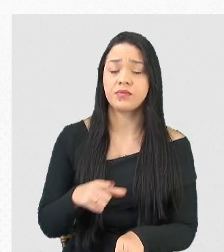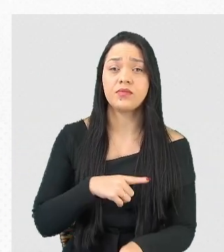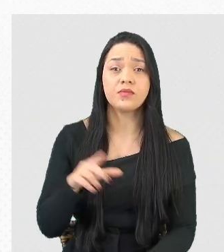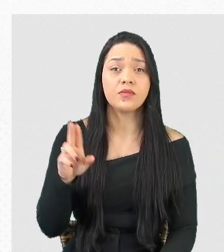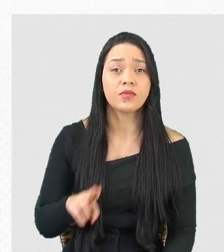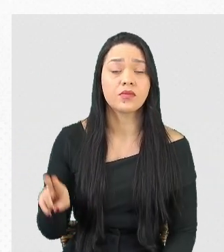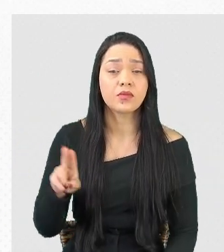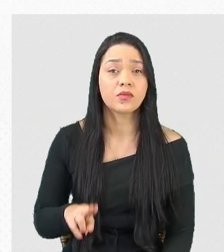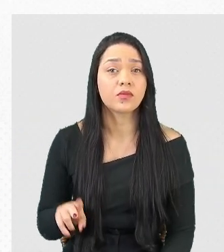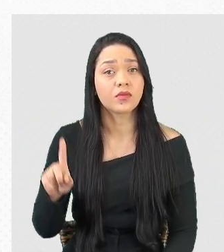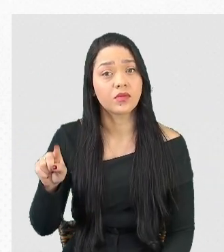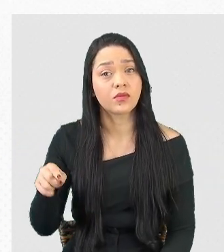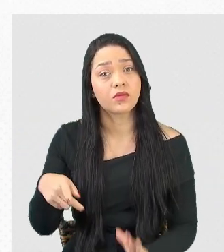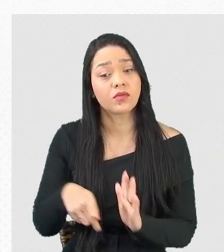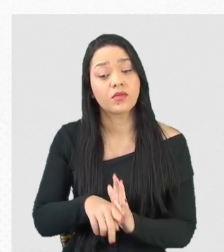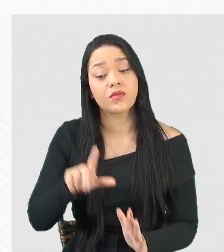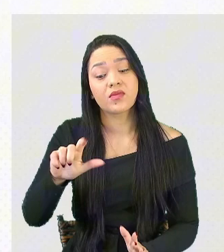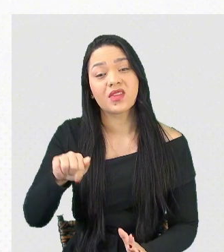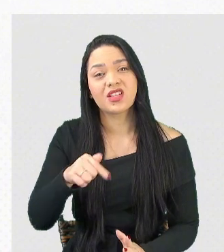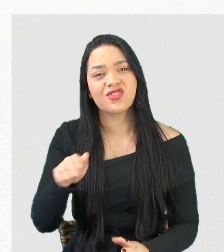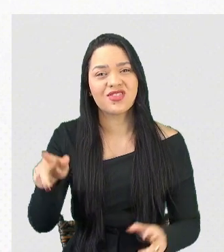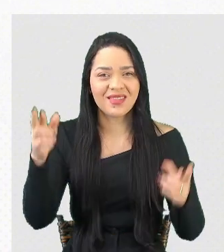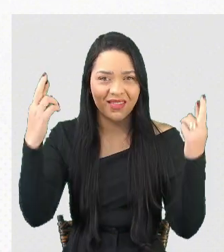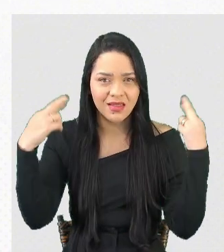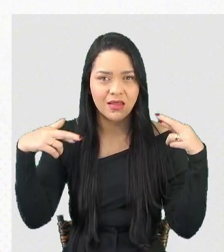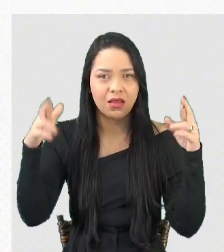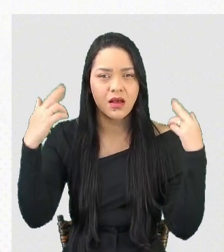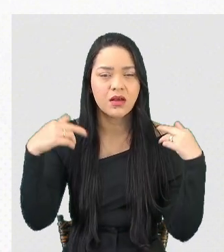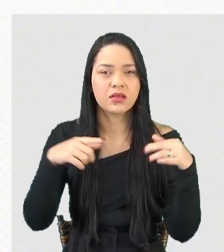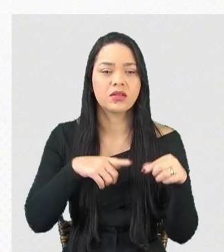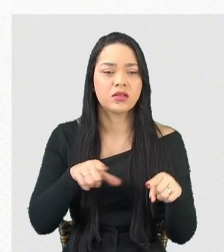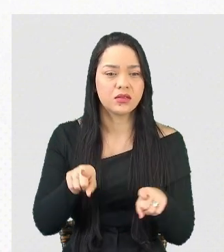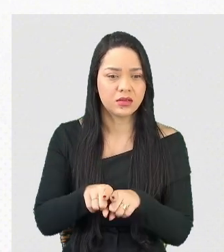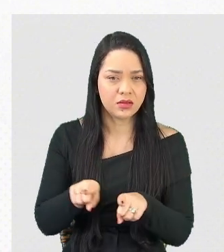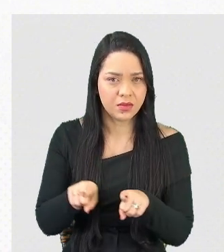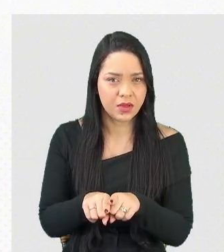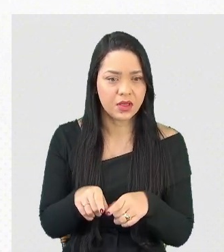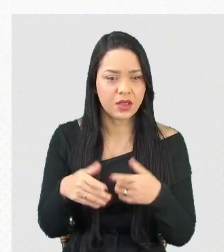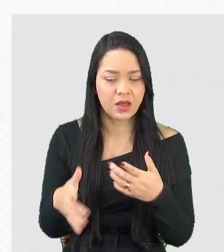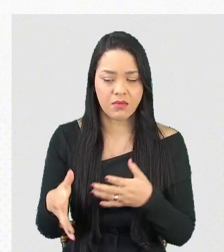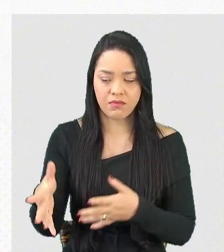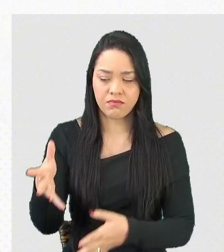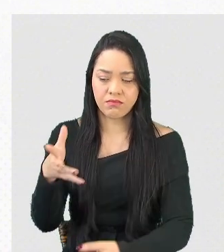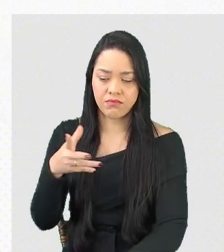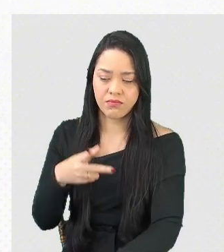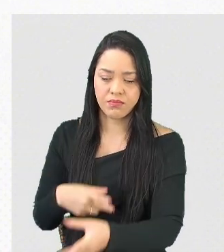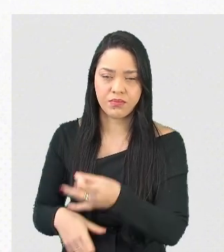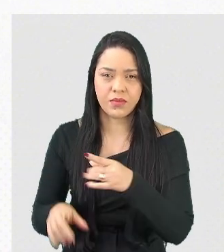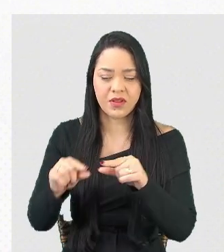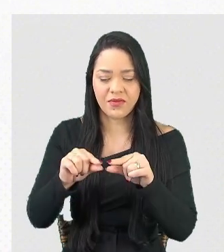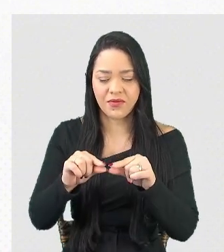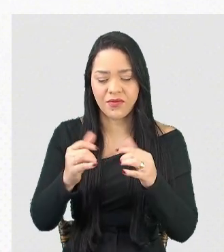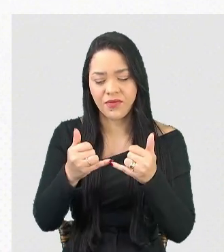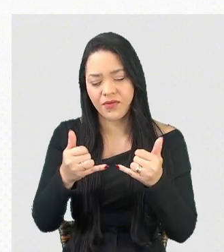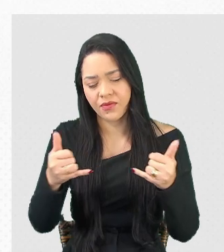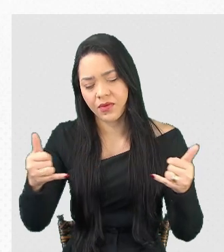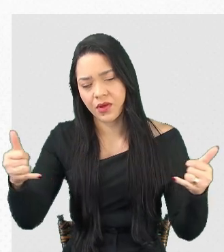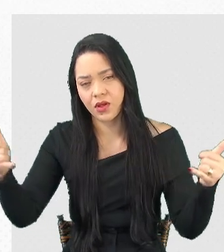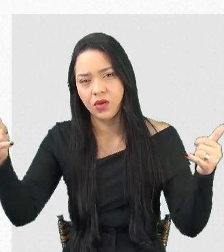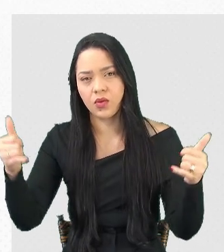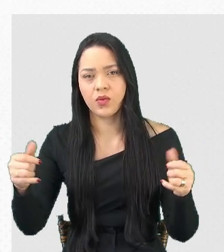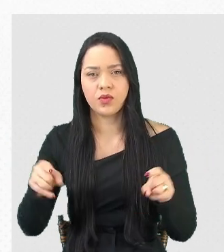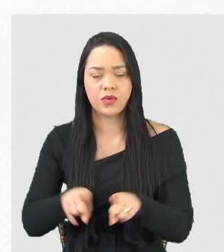teais manuais, que era exatamente como eles faziam aqueles fios de lã que depois davam lugar à produção, à manufatura, que seriam algumas